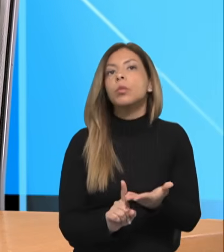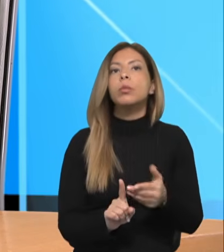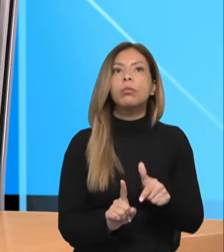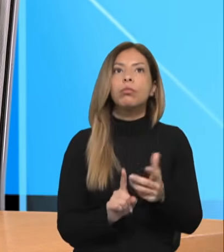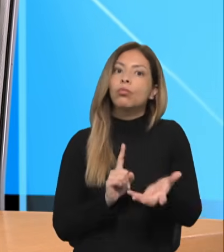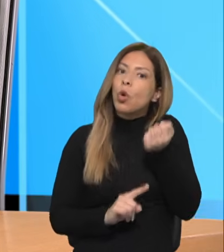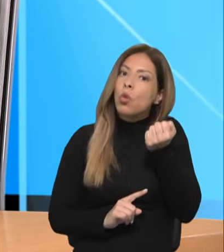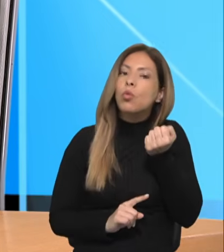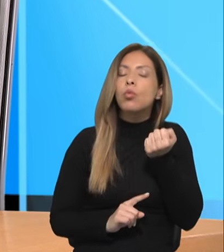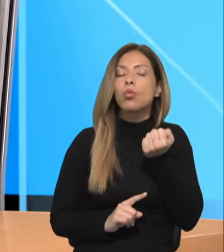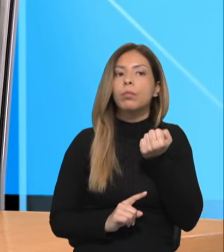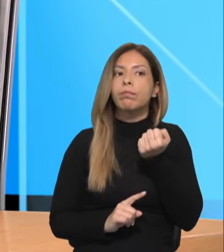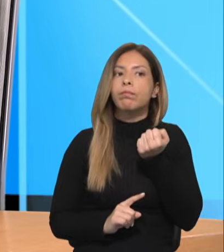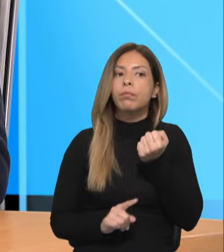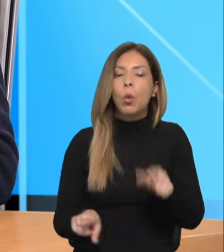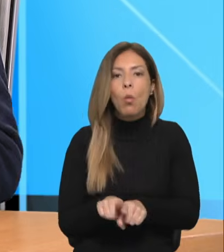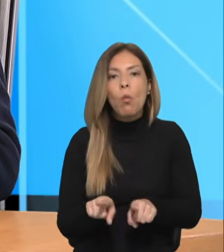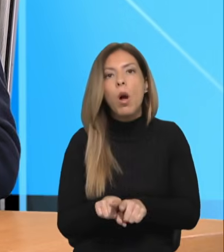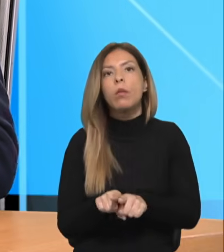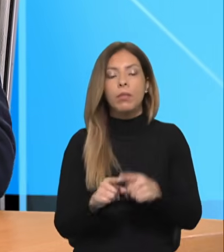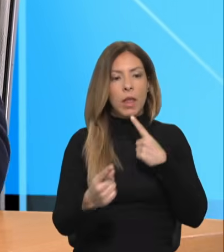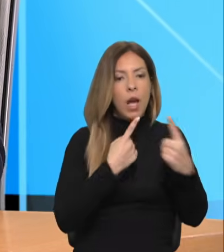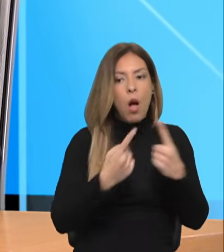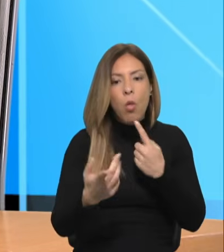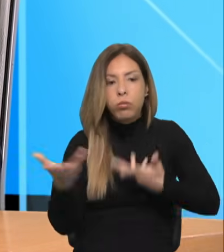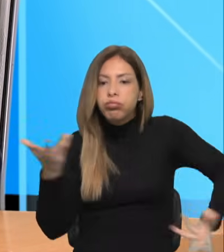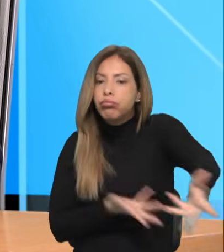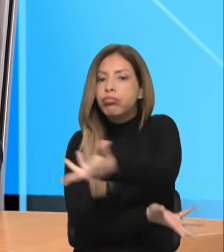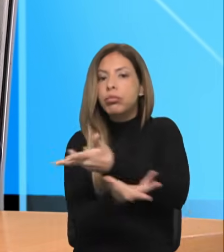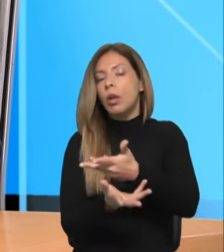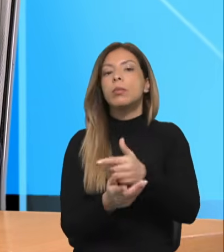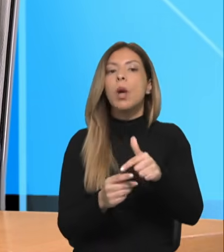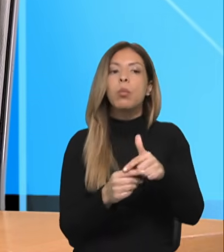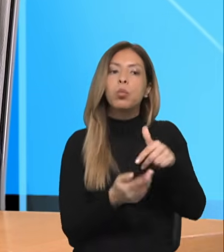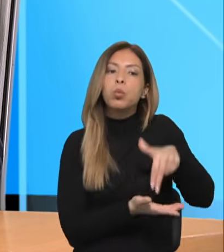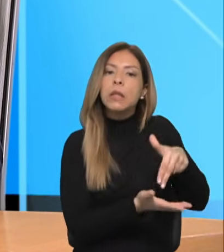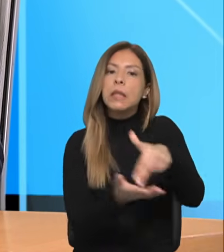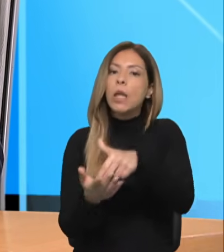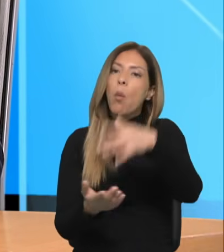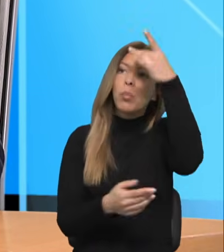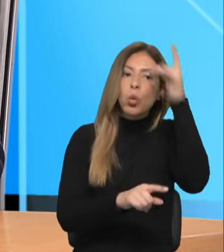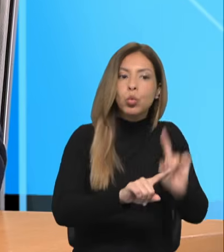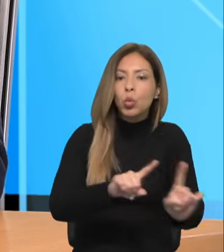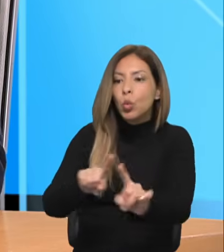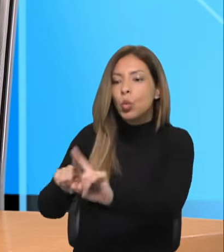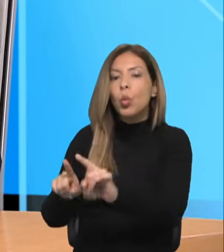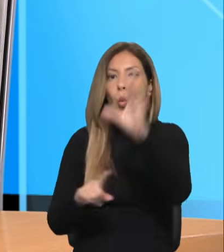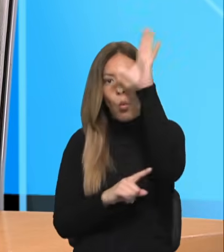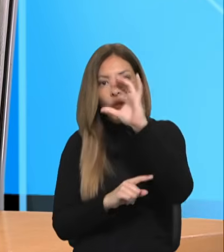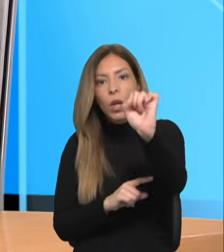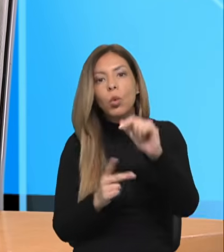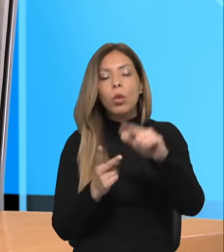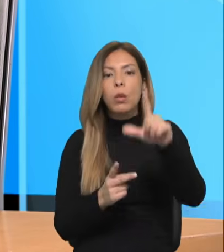conquistar um compromisso, um diálogo e um encontro de posições entre o governo e as diversas